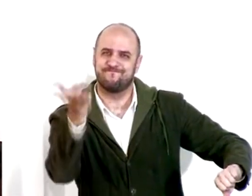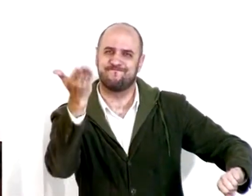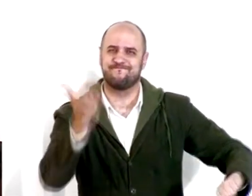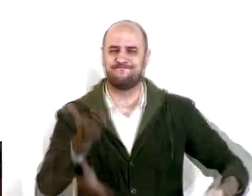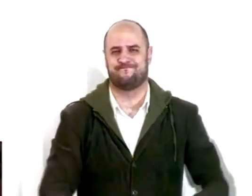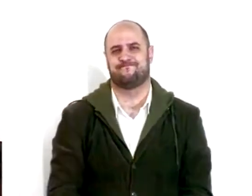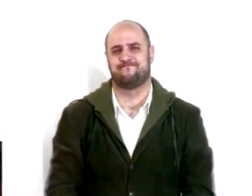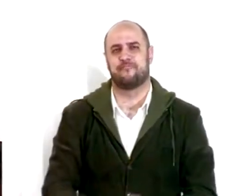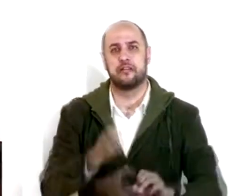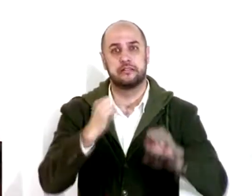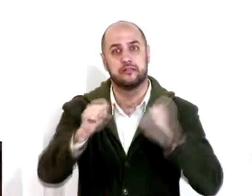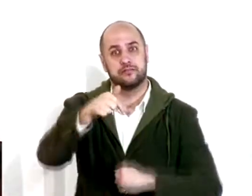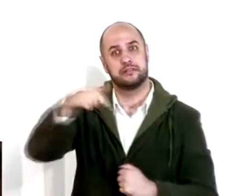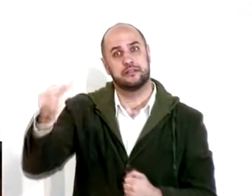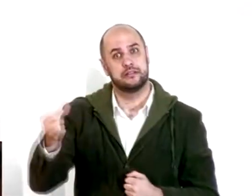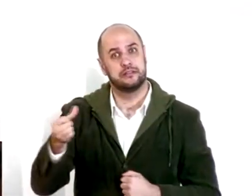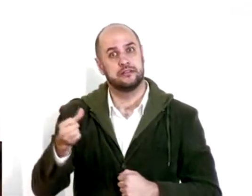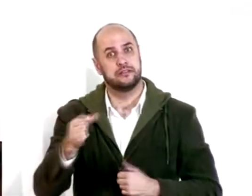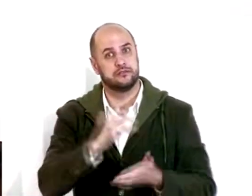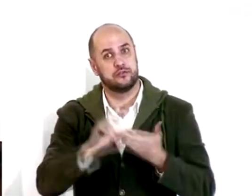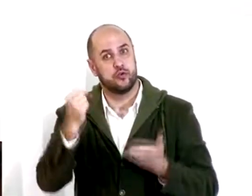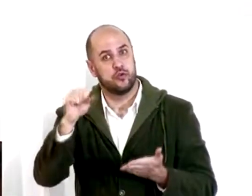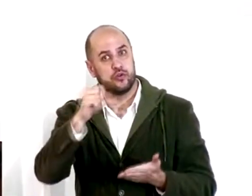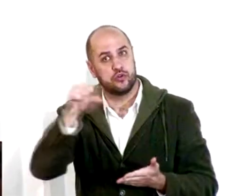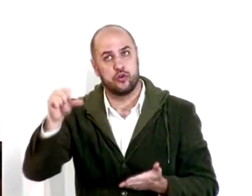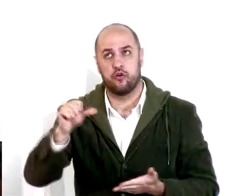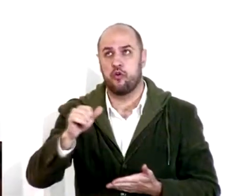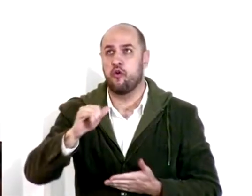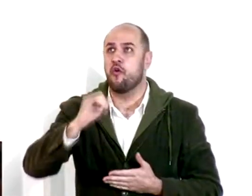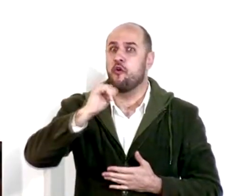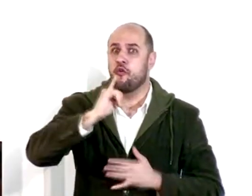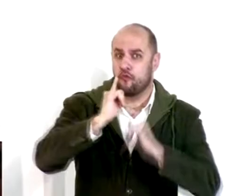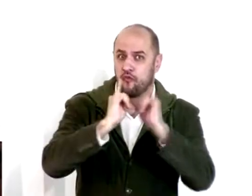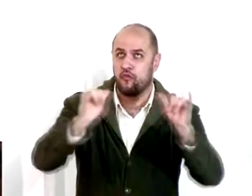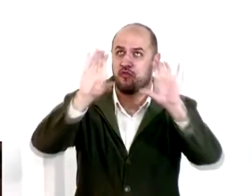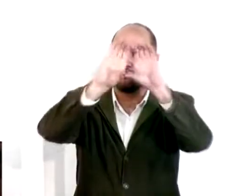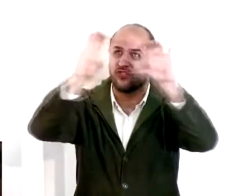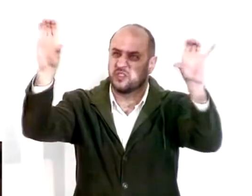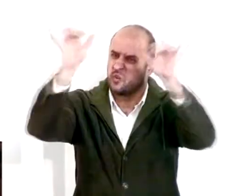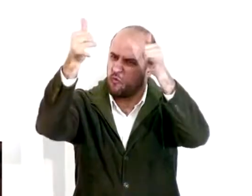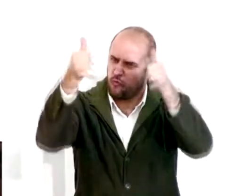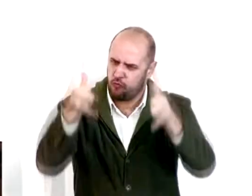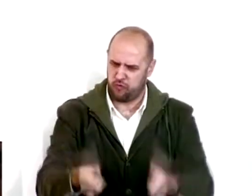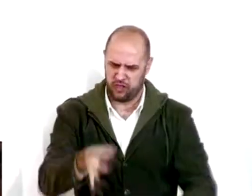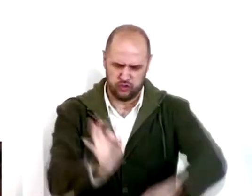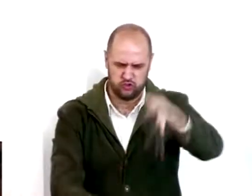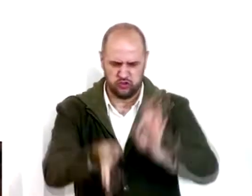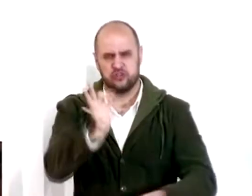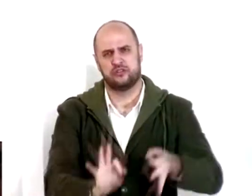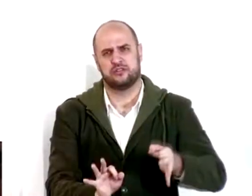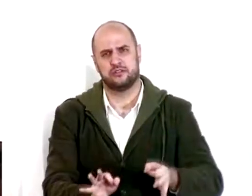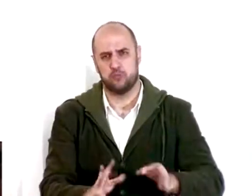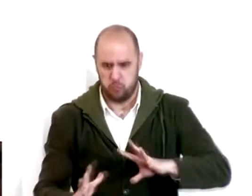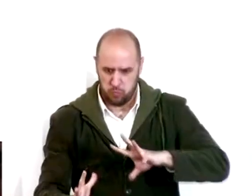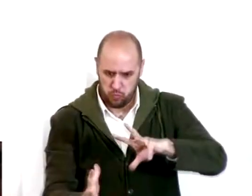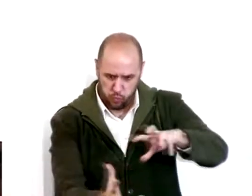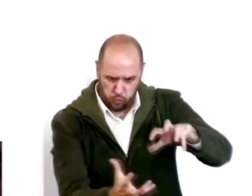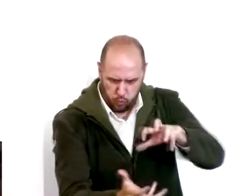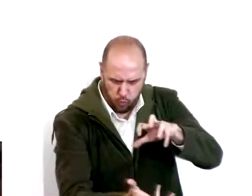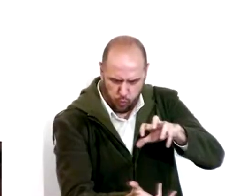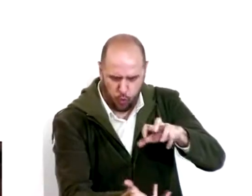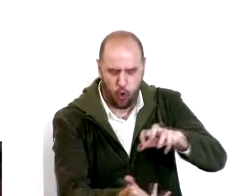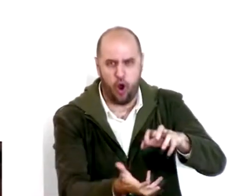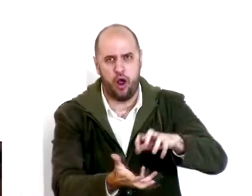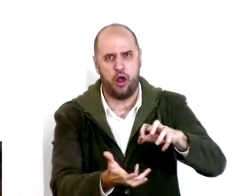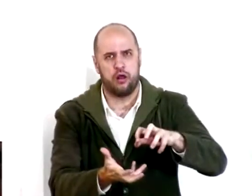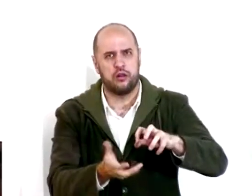76:8 e 9 nos diz: Desde o céu fizeste ouvir o teu juízo, tremeu a terra e se aquietou,